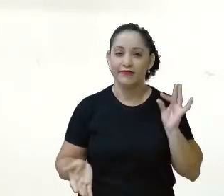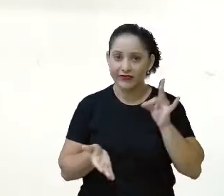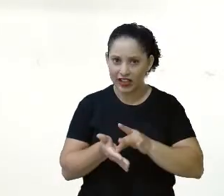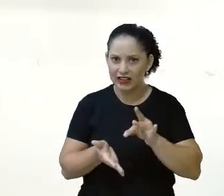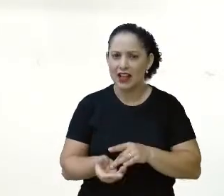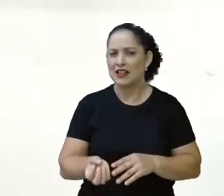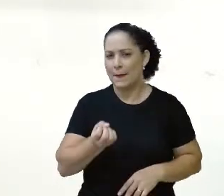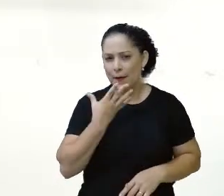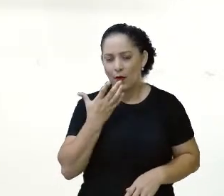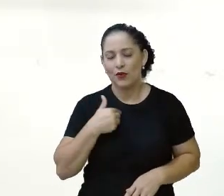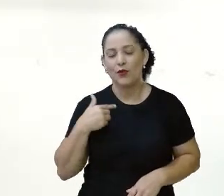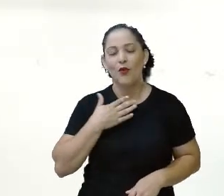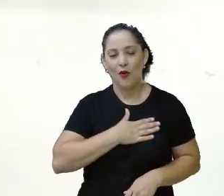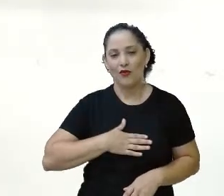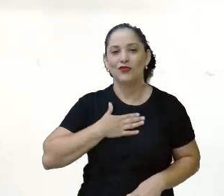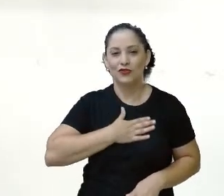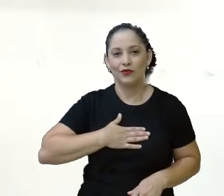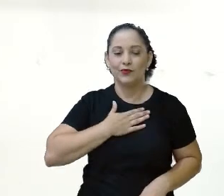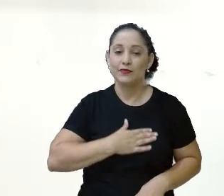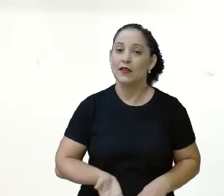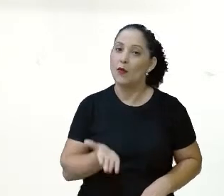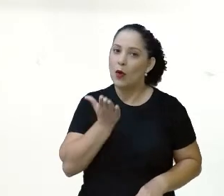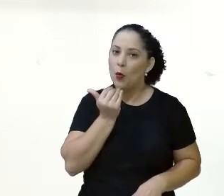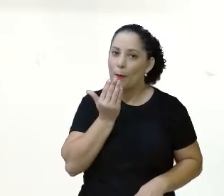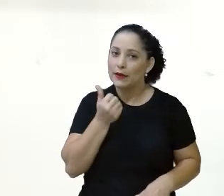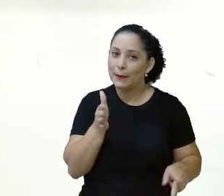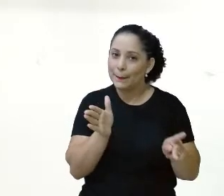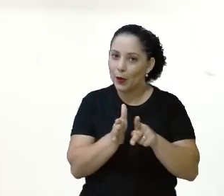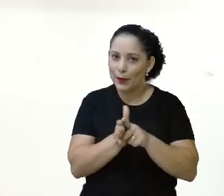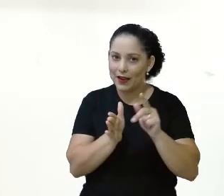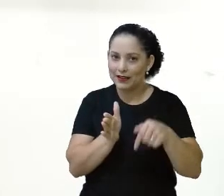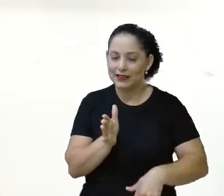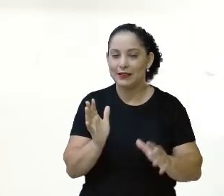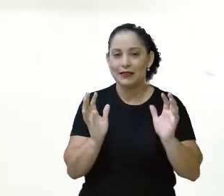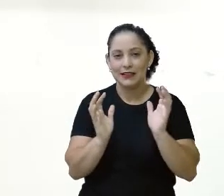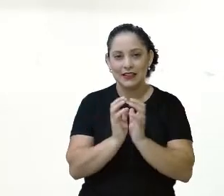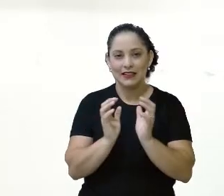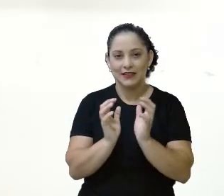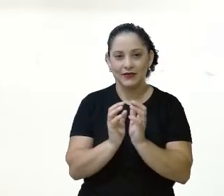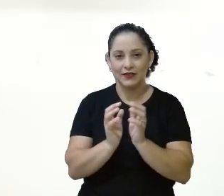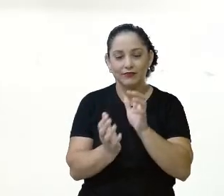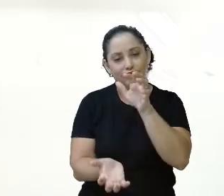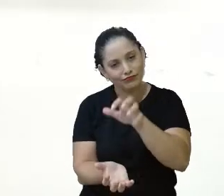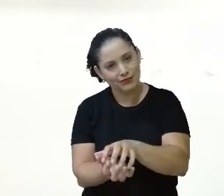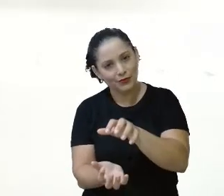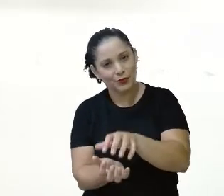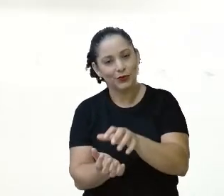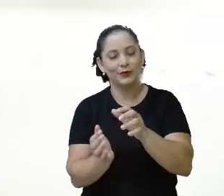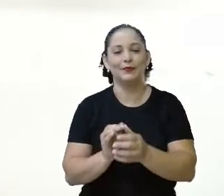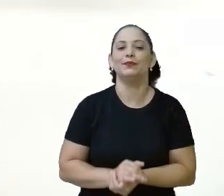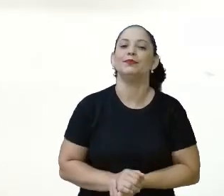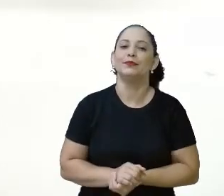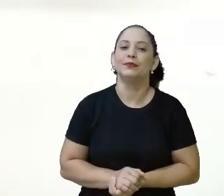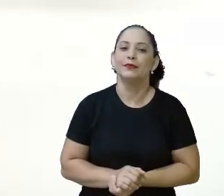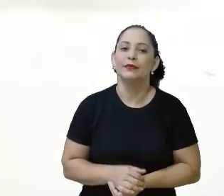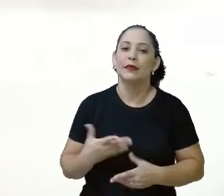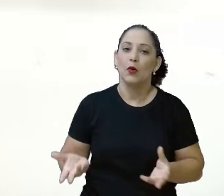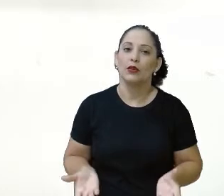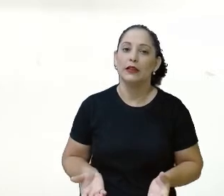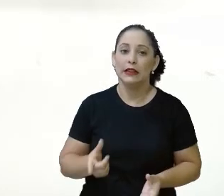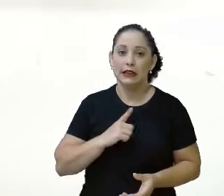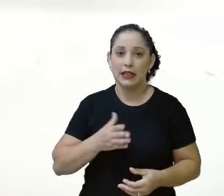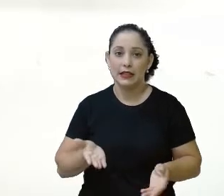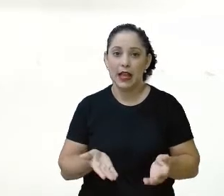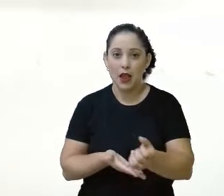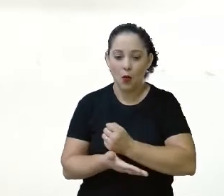é muito bom. Eu gosto. E é uma comida típica daqui de Pernambuco e também de Recife. Então, além de bolo de rolo, nós